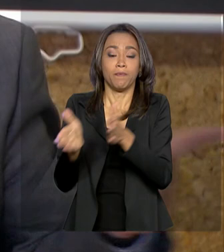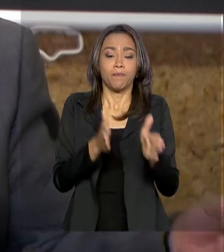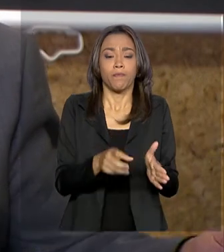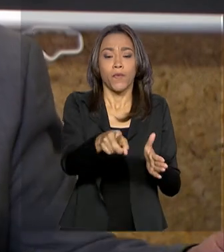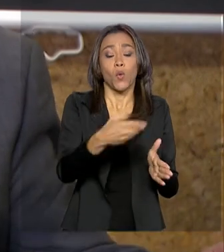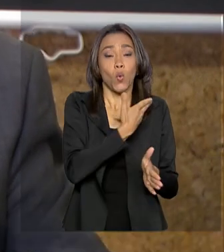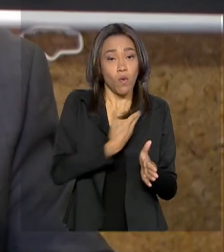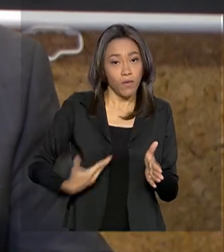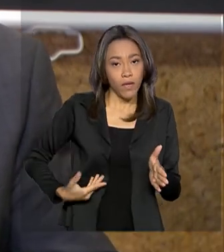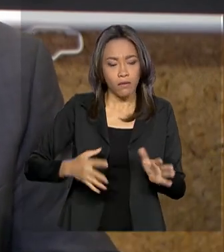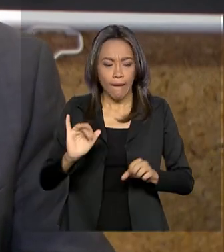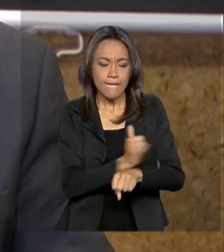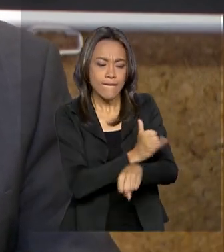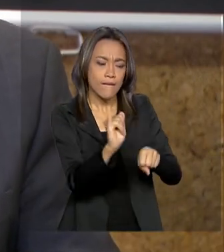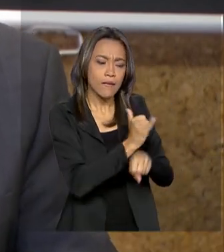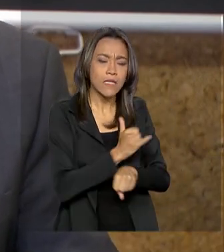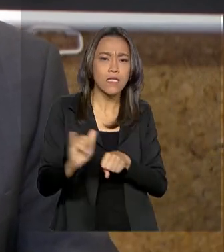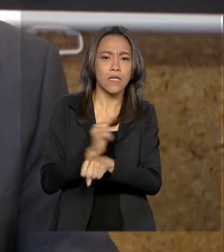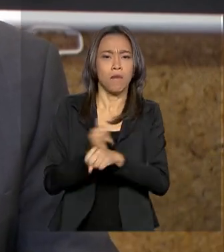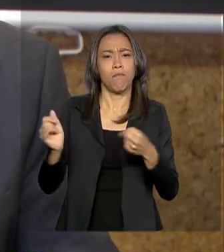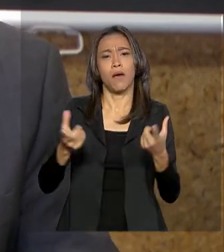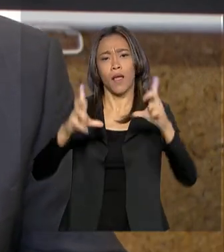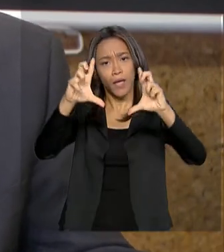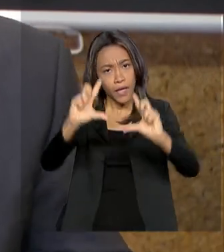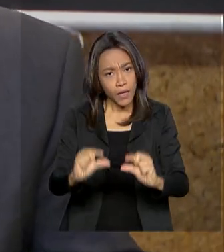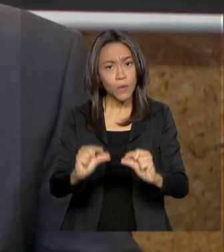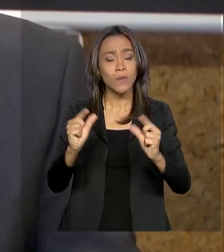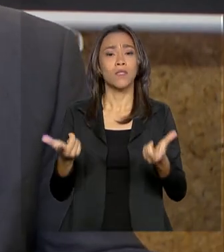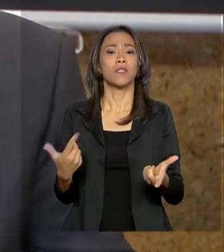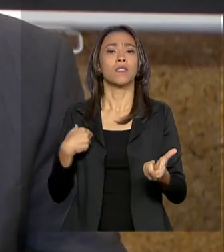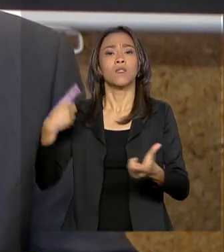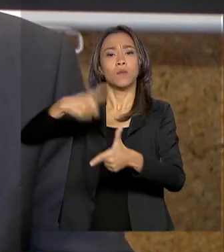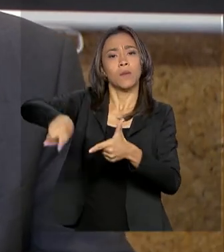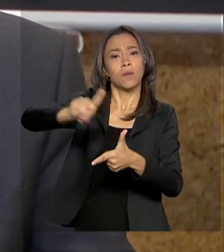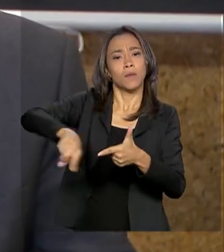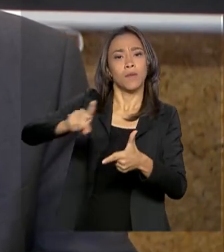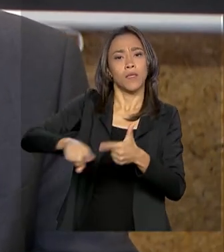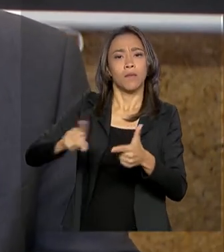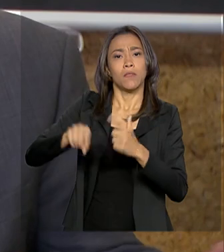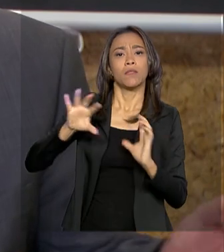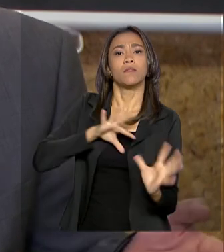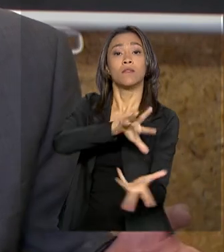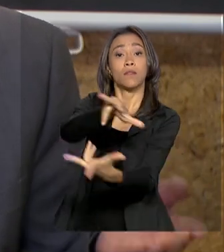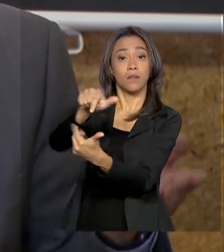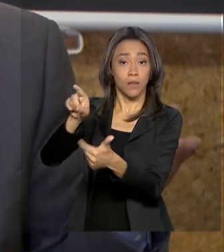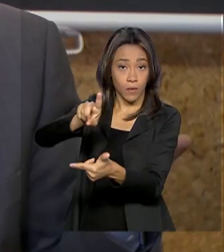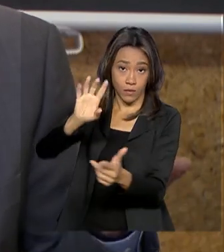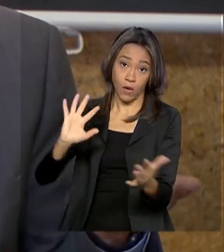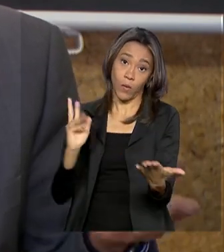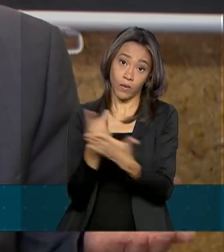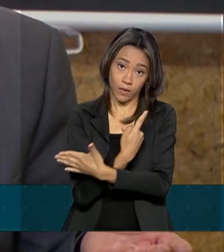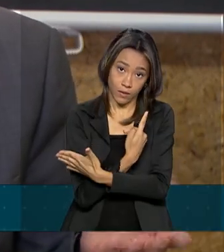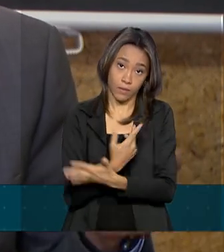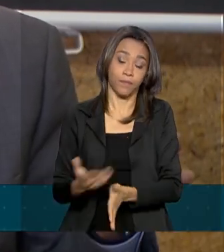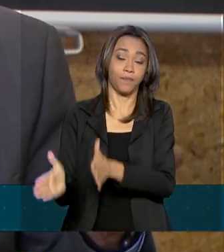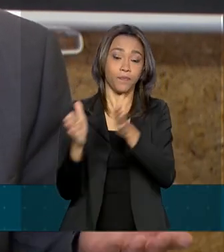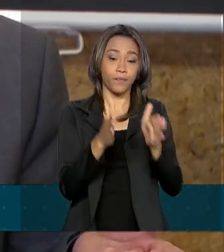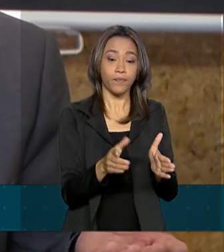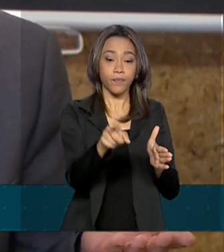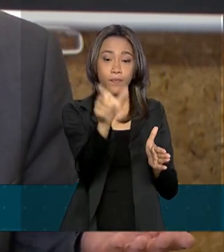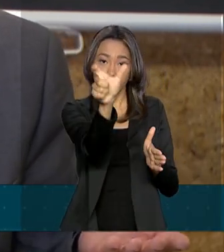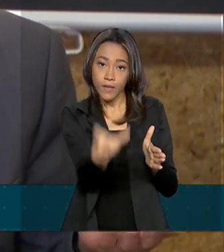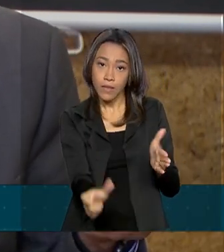diminuir o impacto de crises internacionais no preço dos combustíveis no mercado interno. Nós temos que criar,